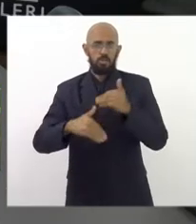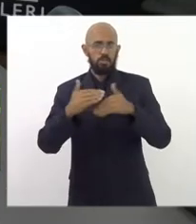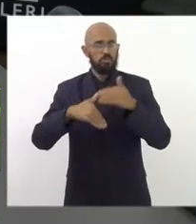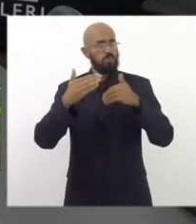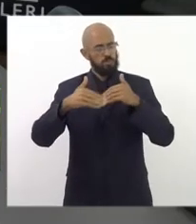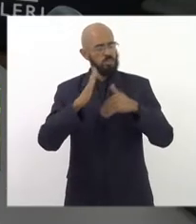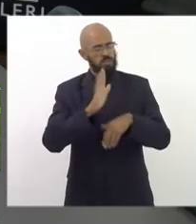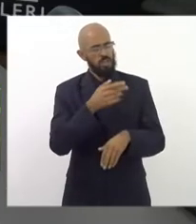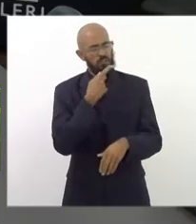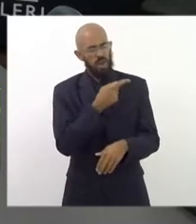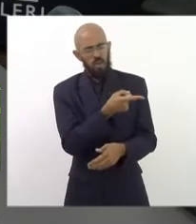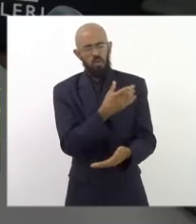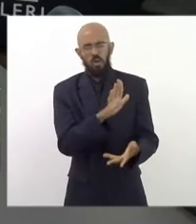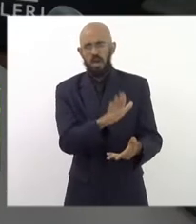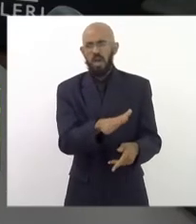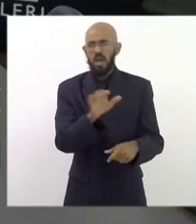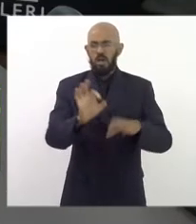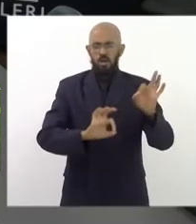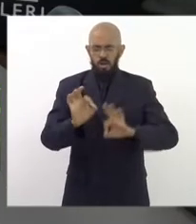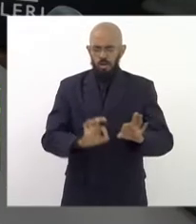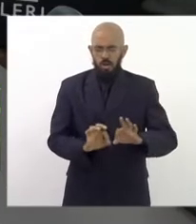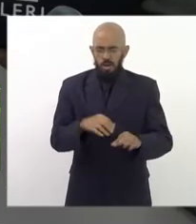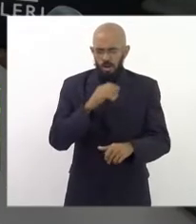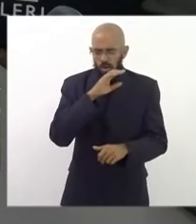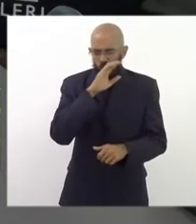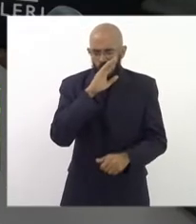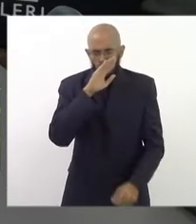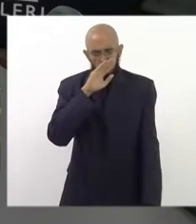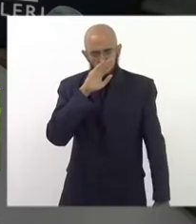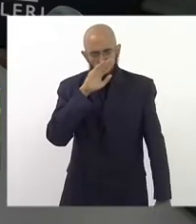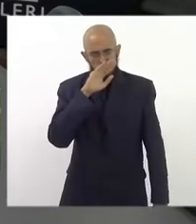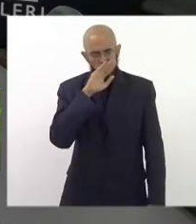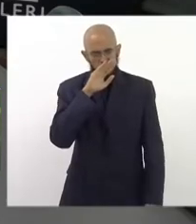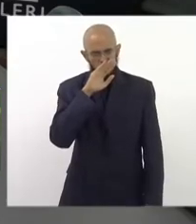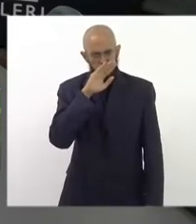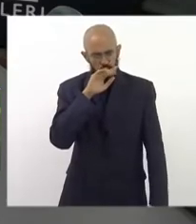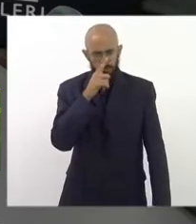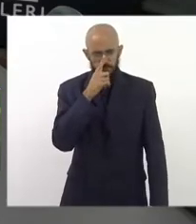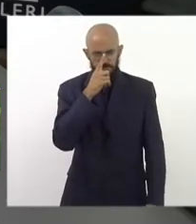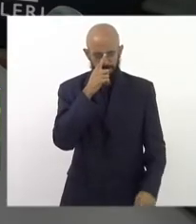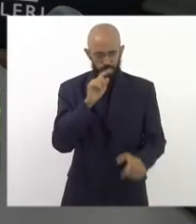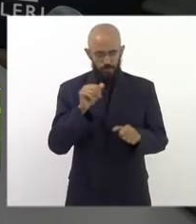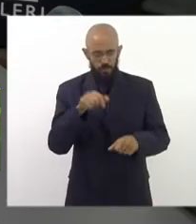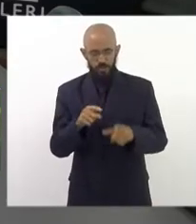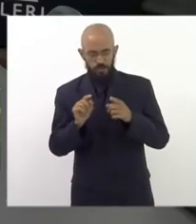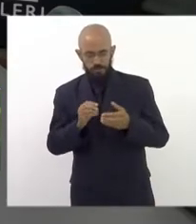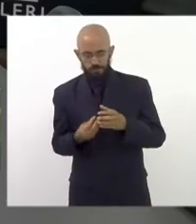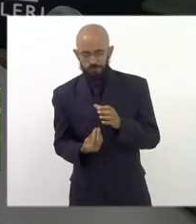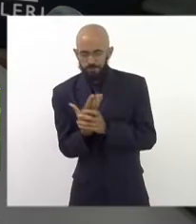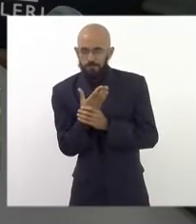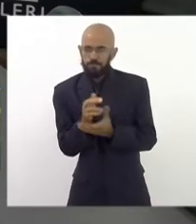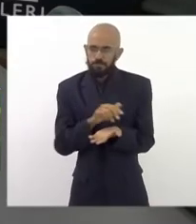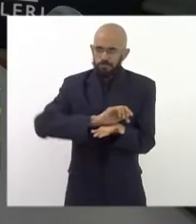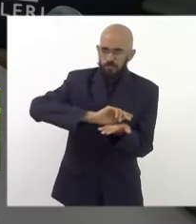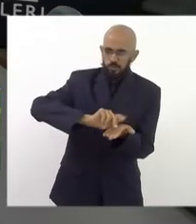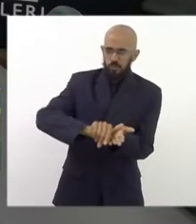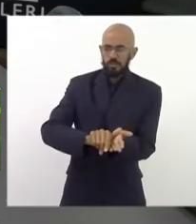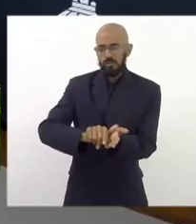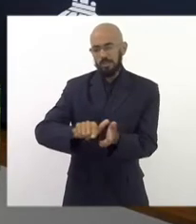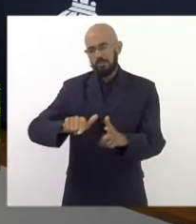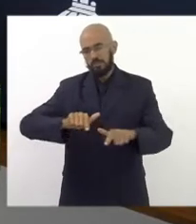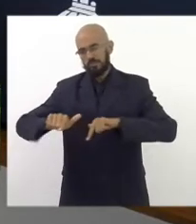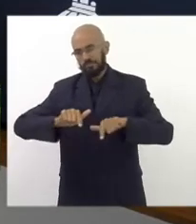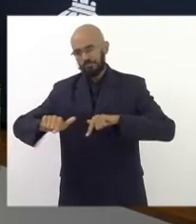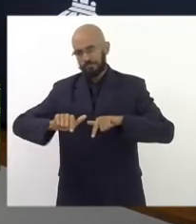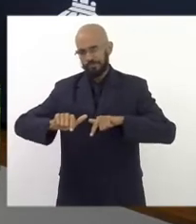sobre isso. Nós estamos falando de um plano, né, que aponte na direção da diversificação das nossas atividades econômicas,